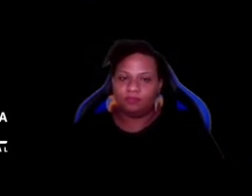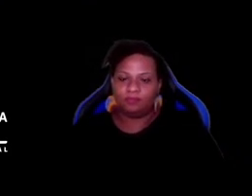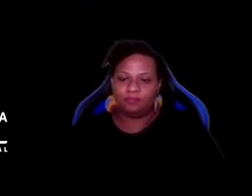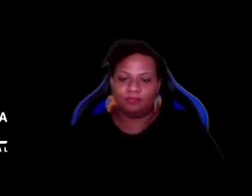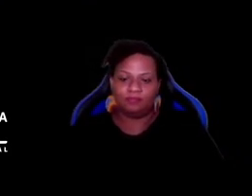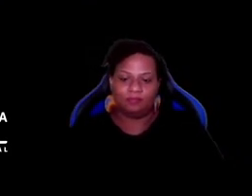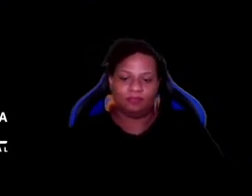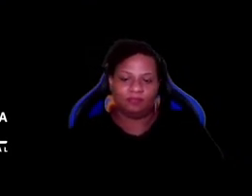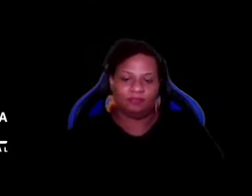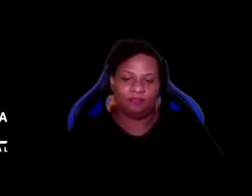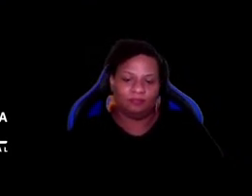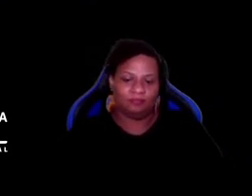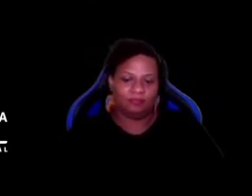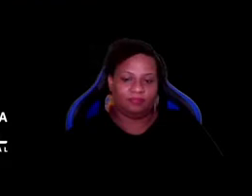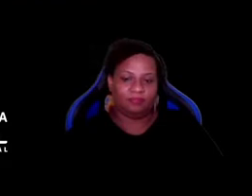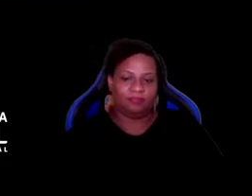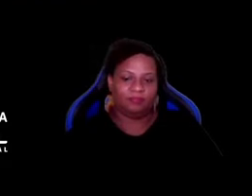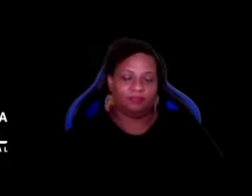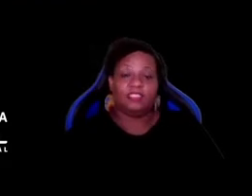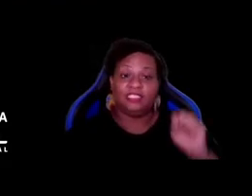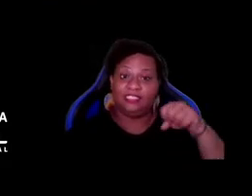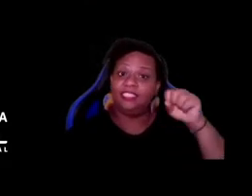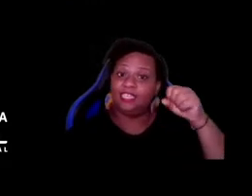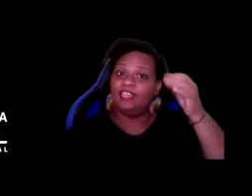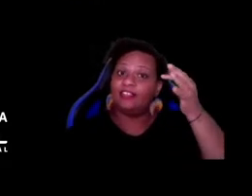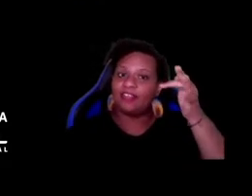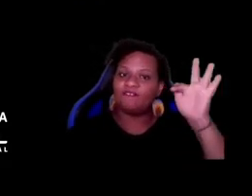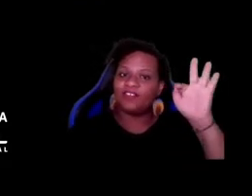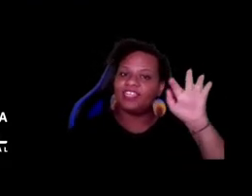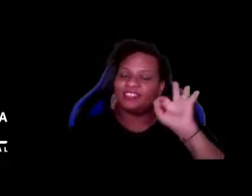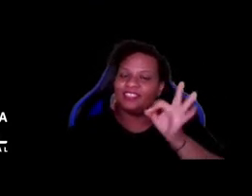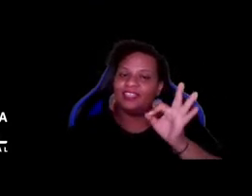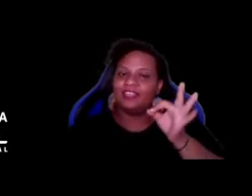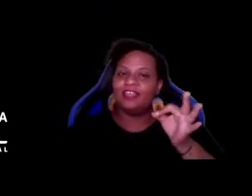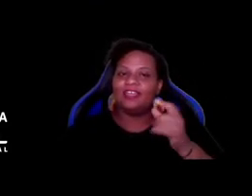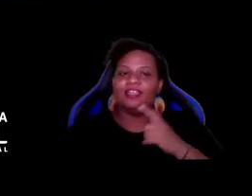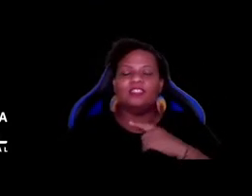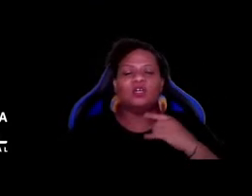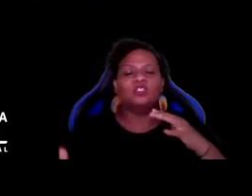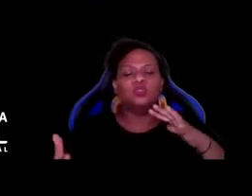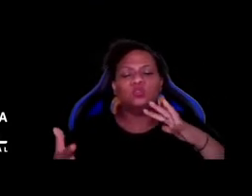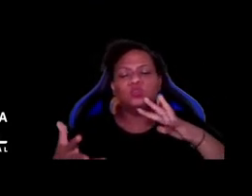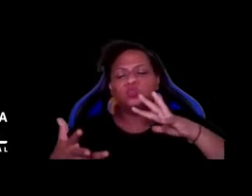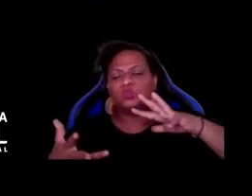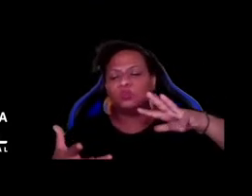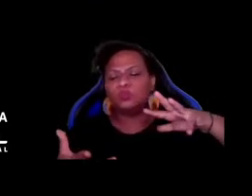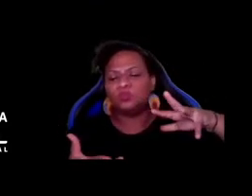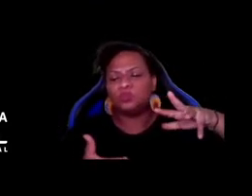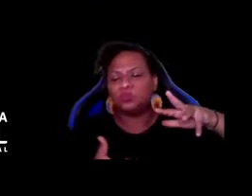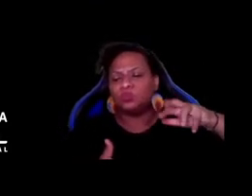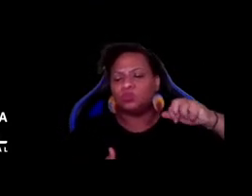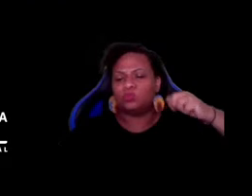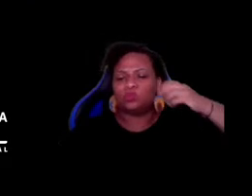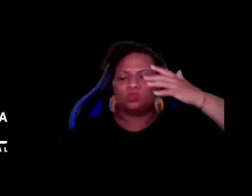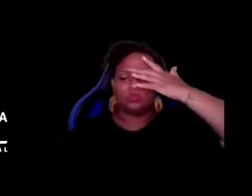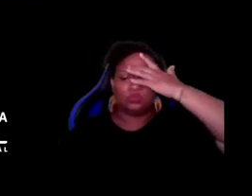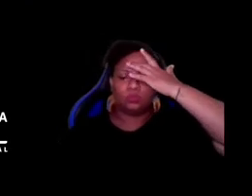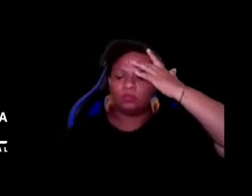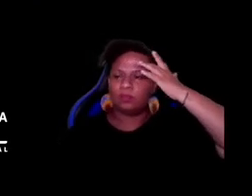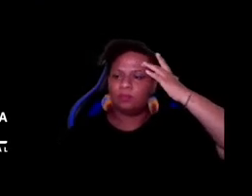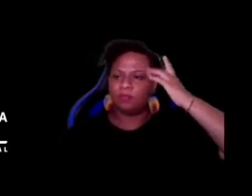Era França. E estavam grupos do mundo inteiro, né,